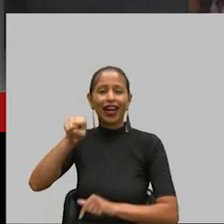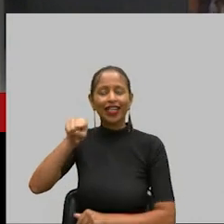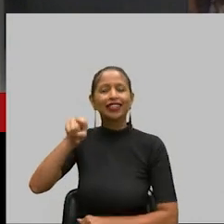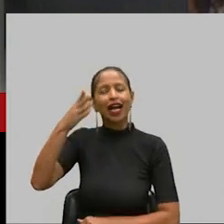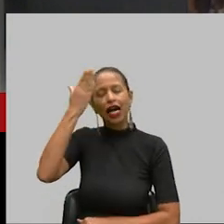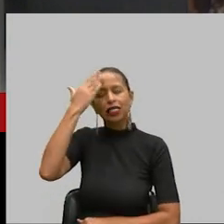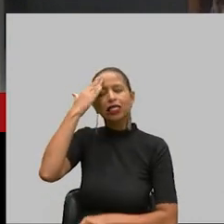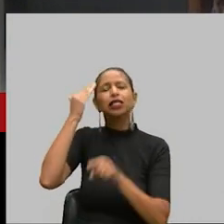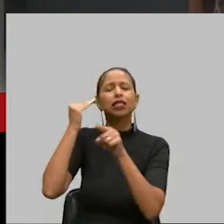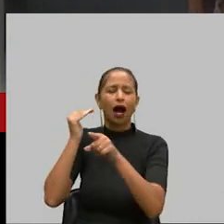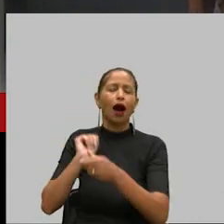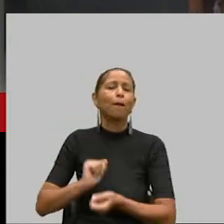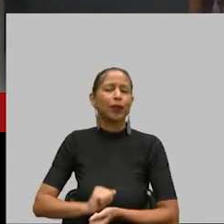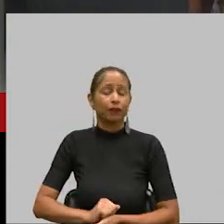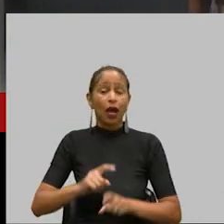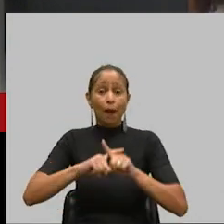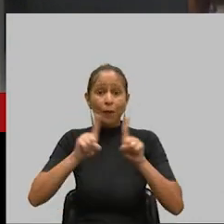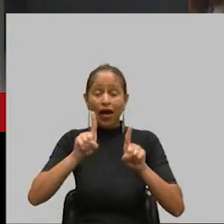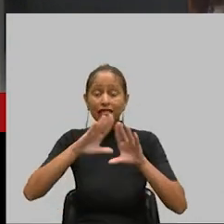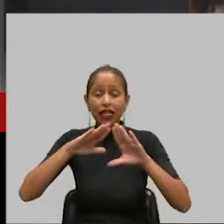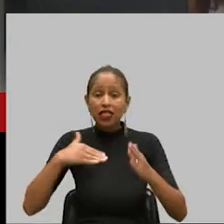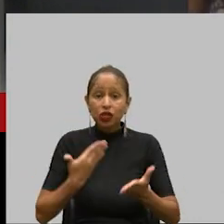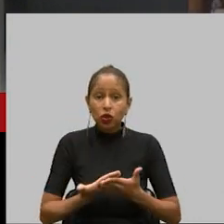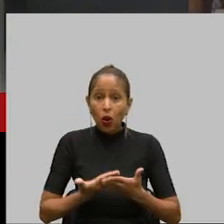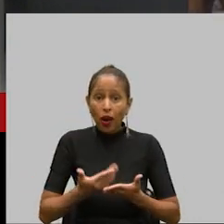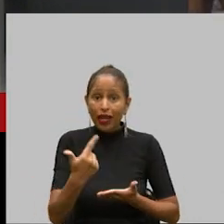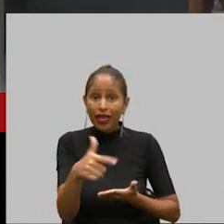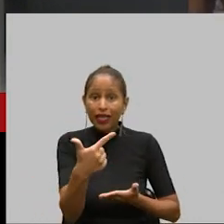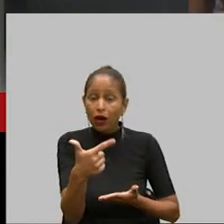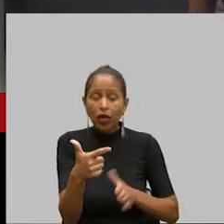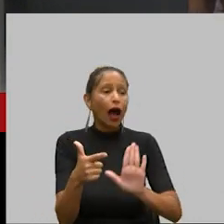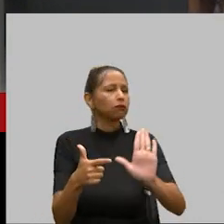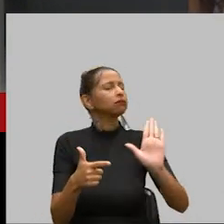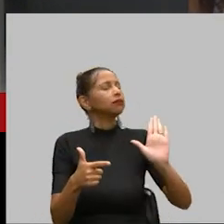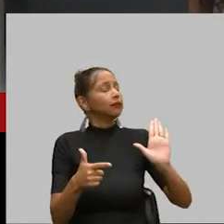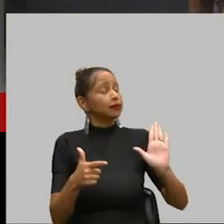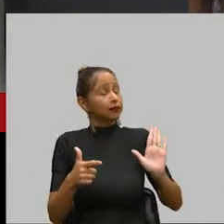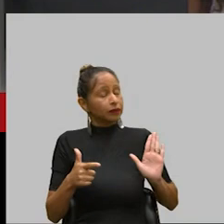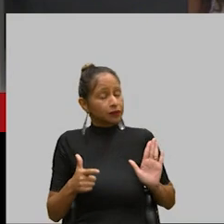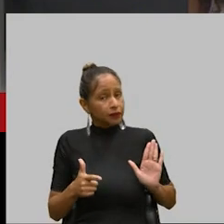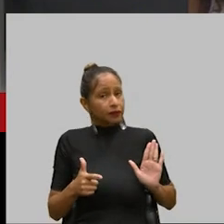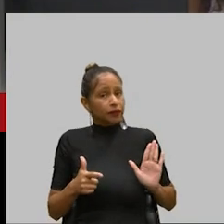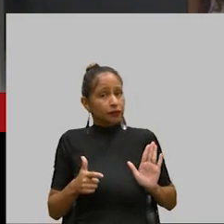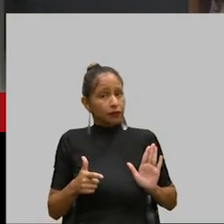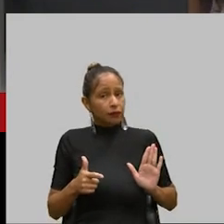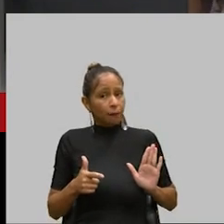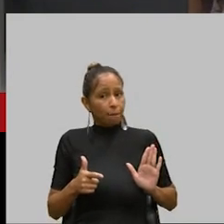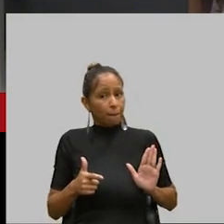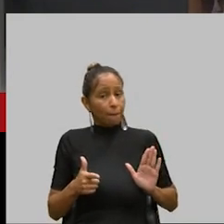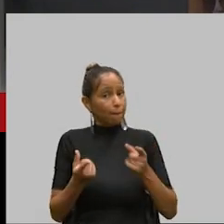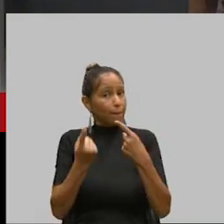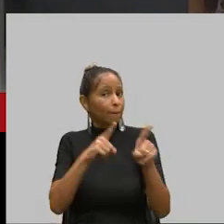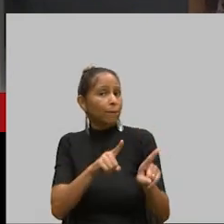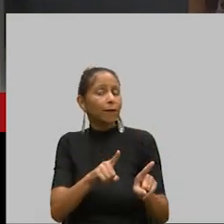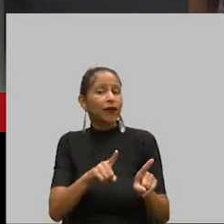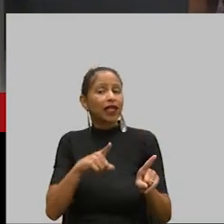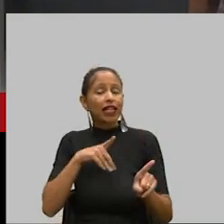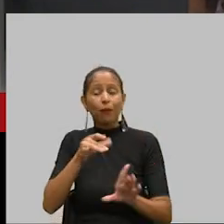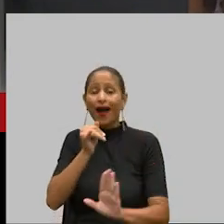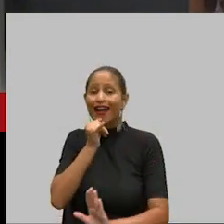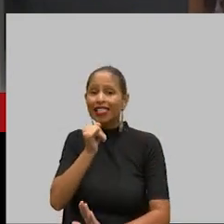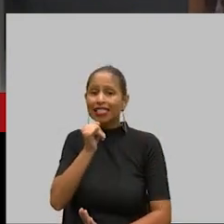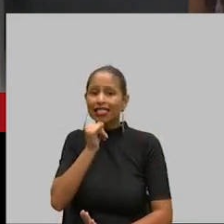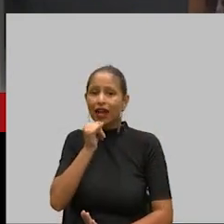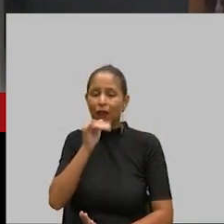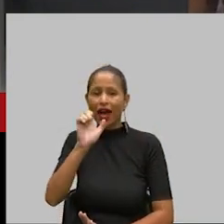sabe disso mas tem escolas que não conta pelo contrário pelo contrário nós temos exemplo de